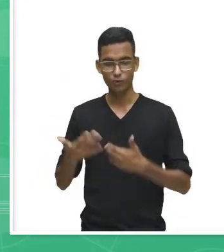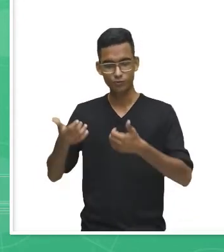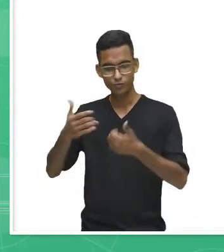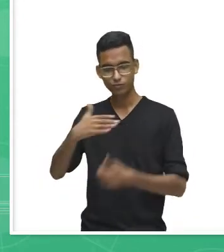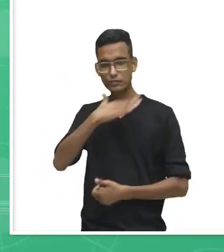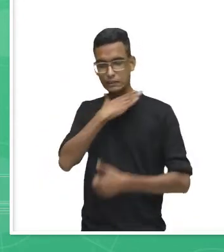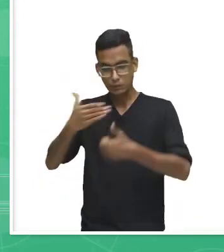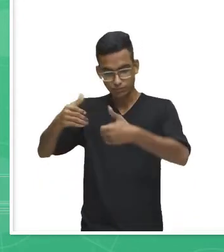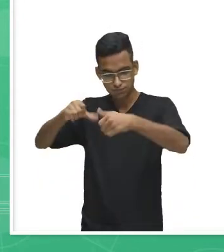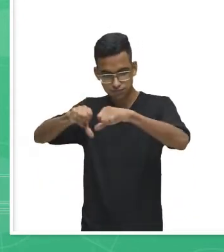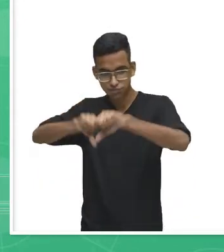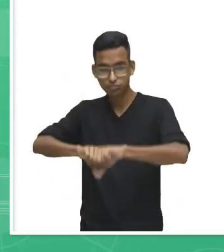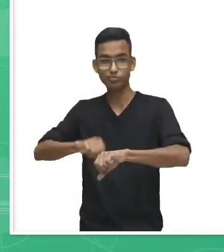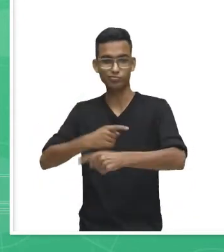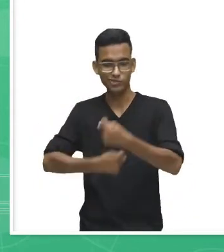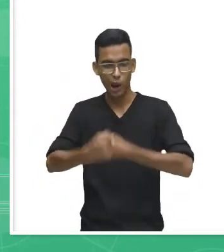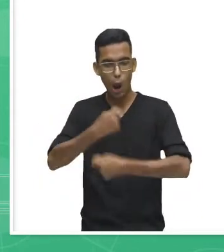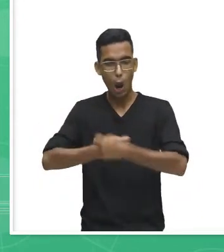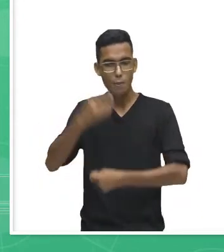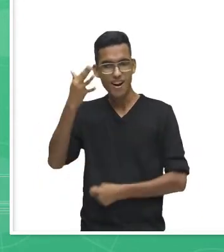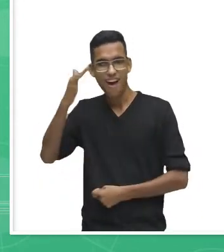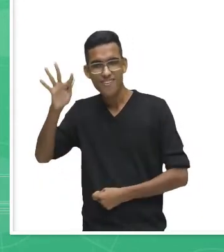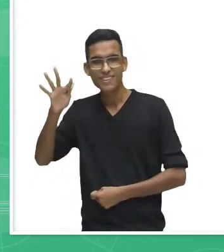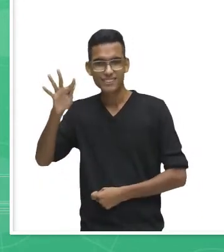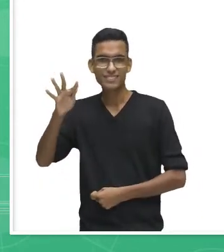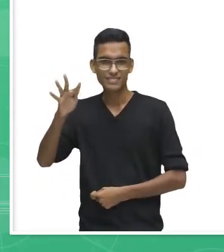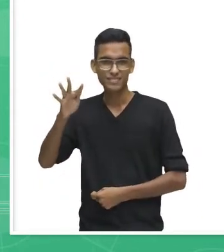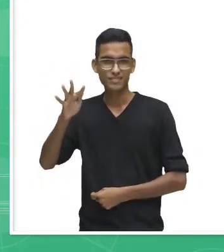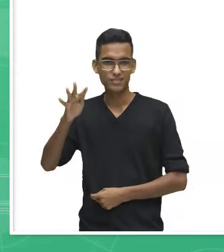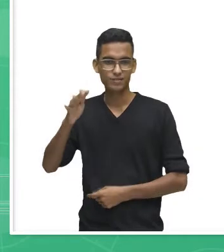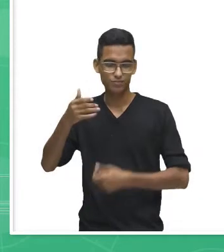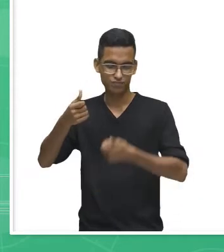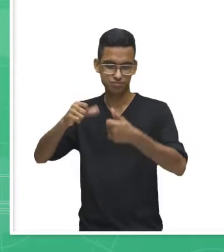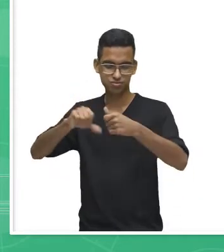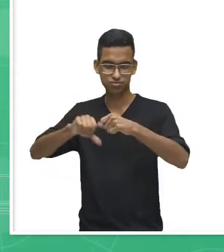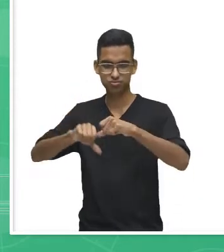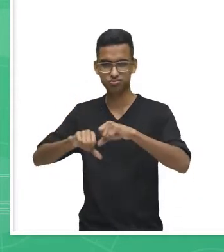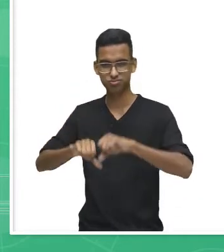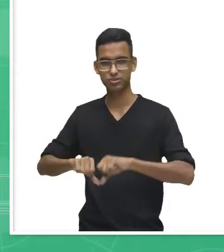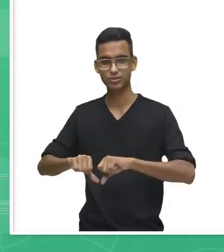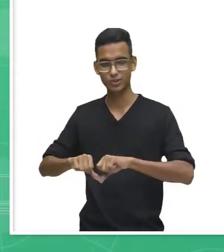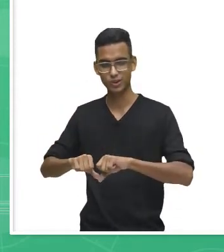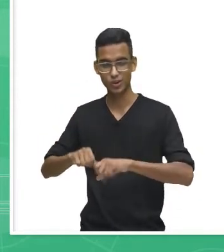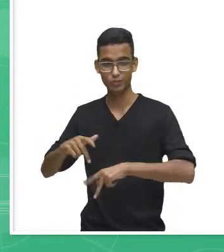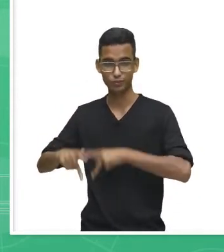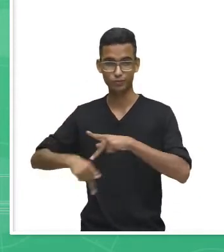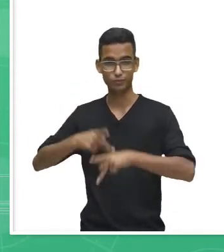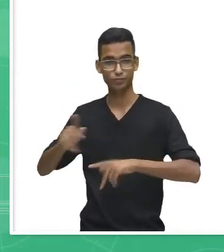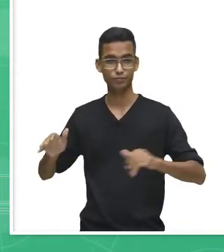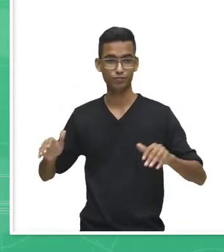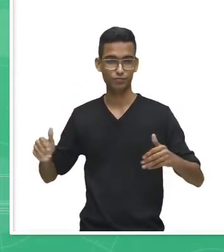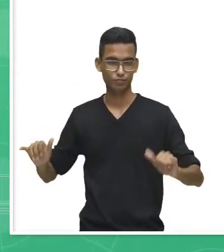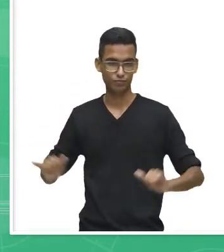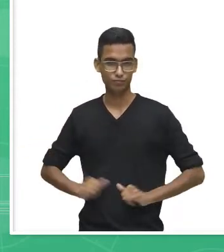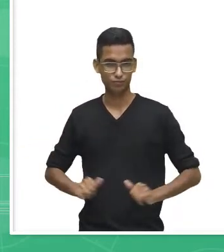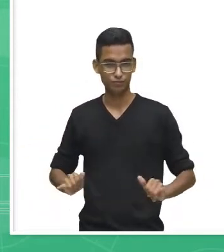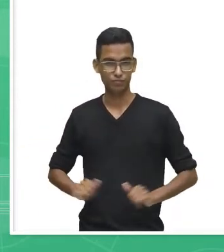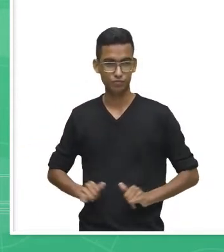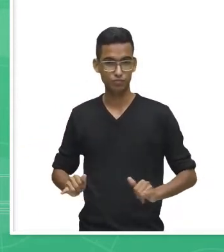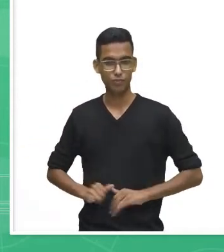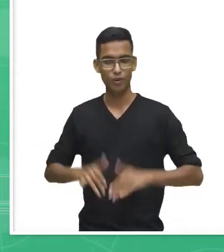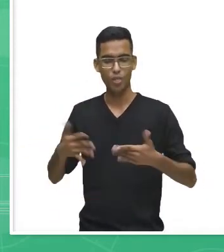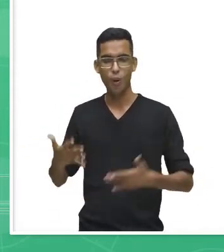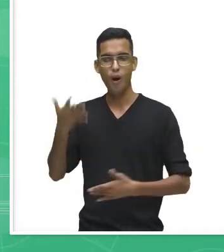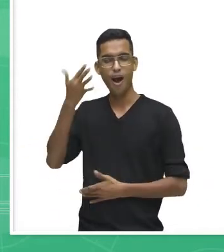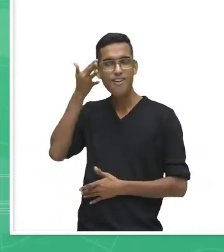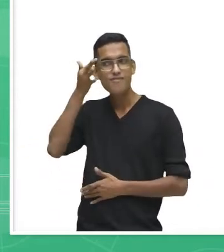estava relativamente atrasada em relação aí ao desenvolvimento dos seus vizinhos, né? Atrasada